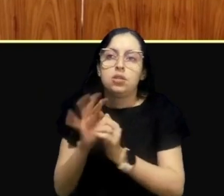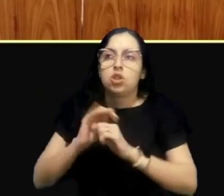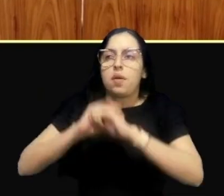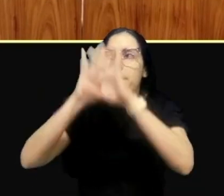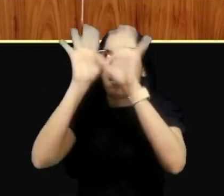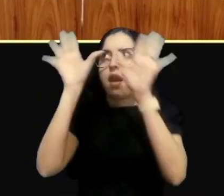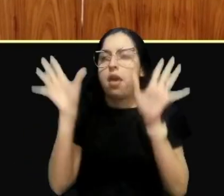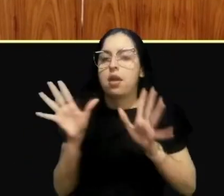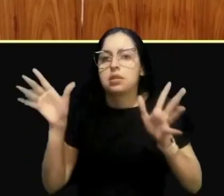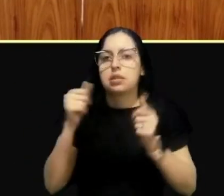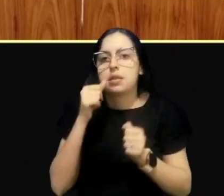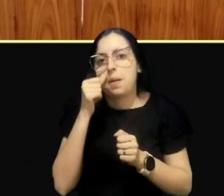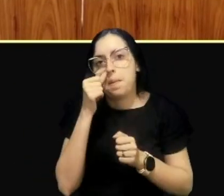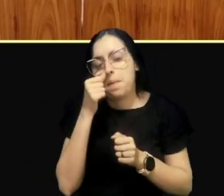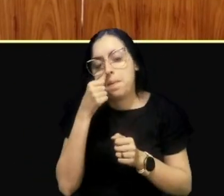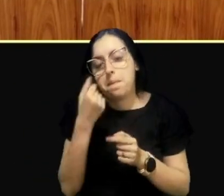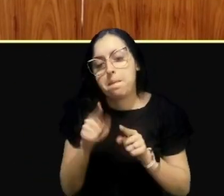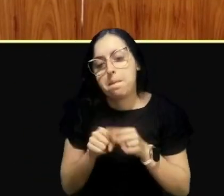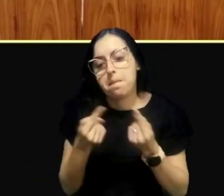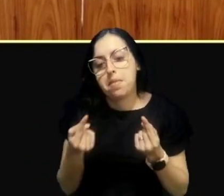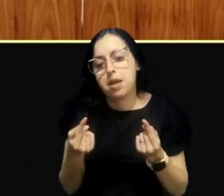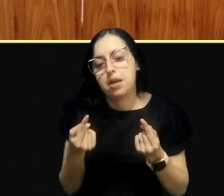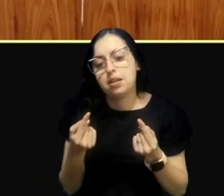mas assim, e aí eu estava,